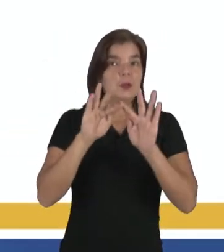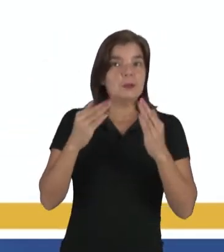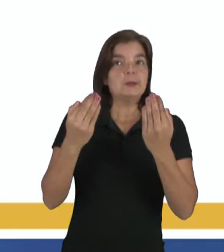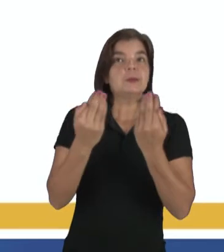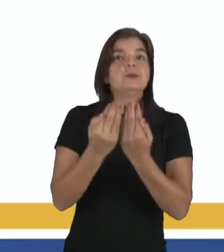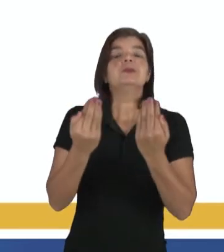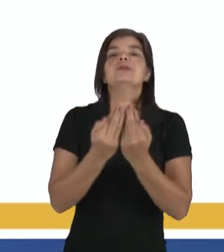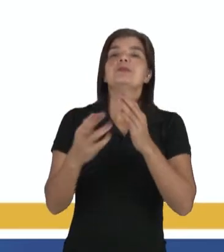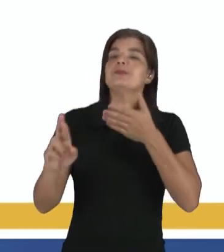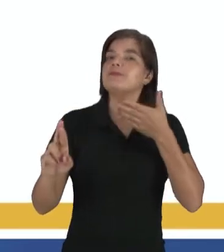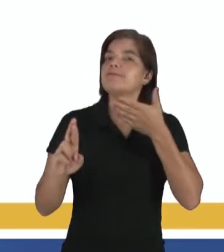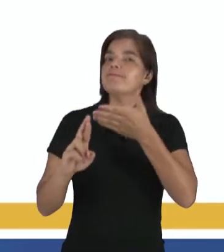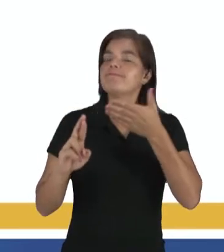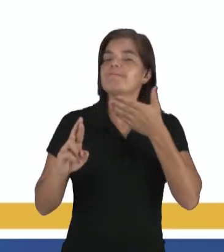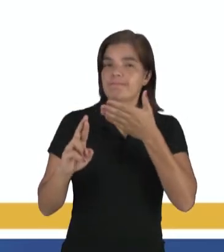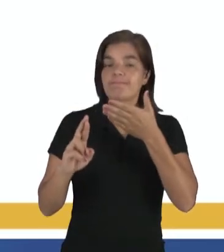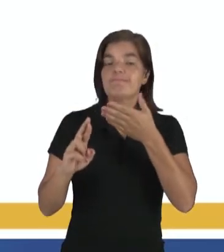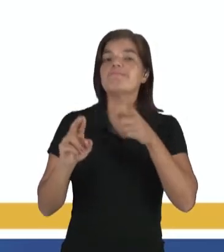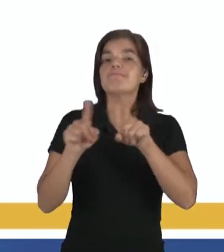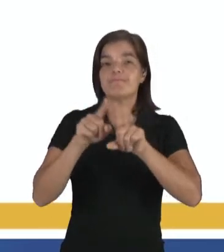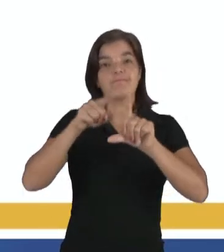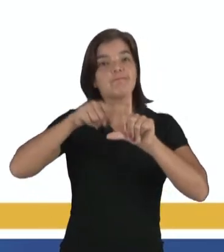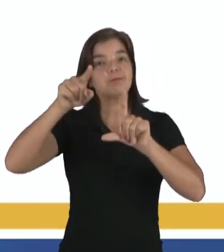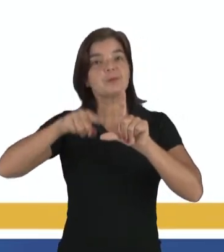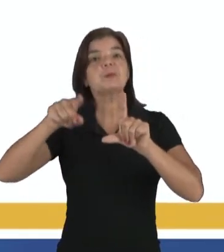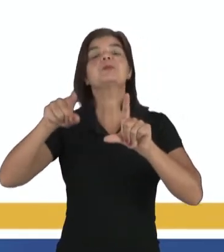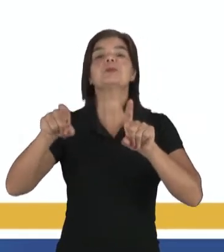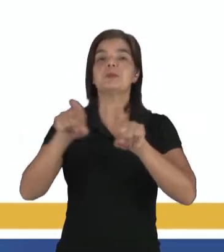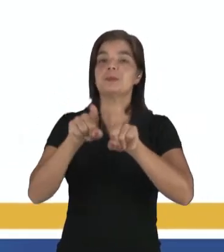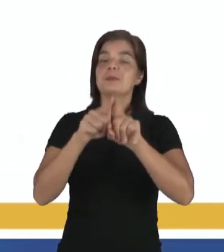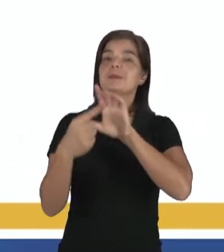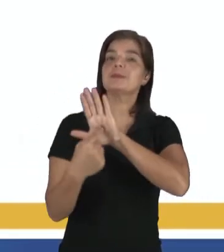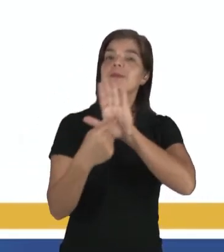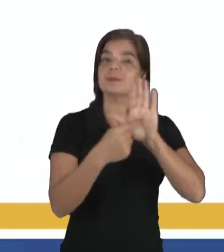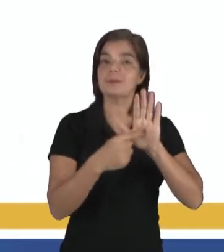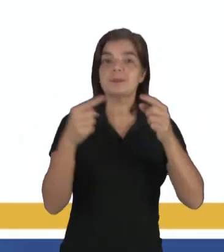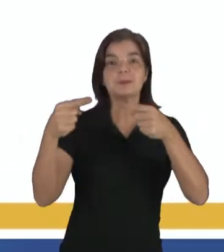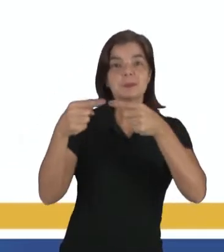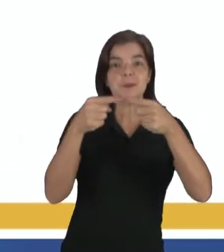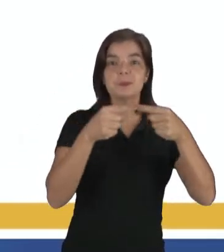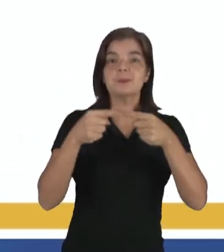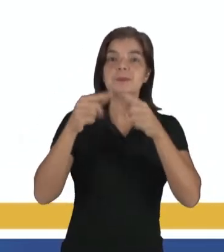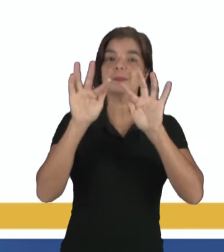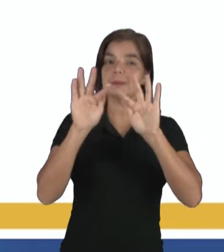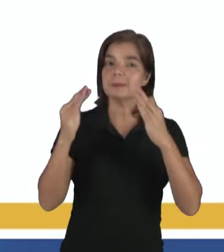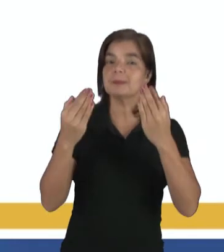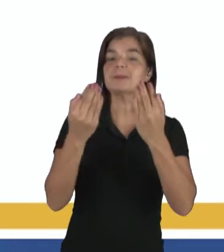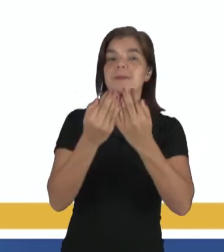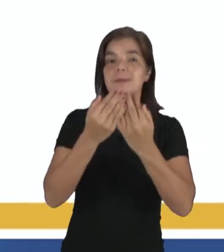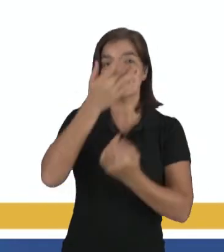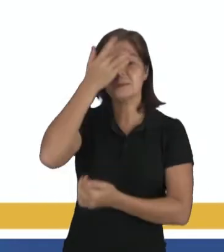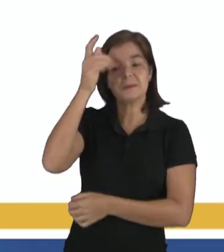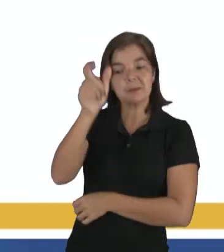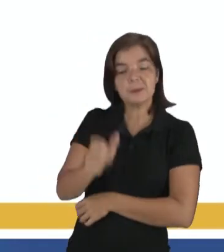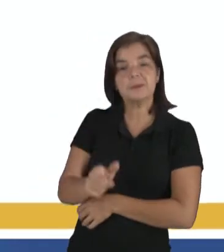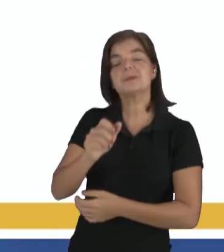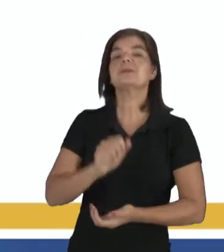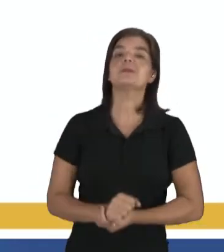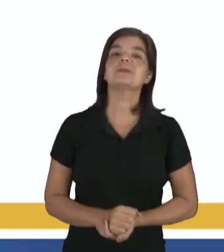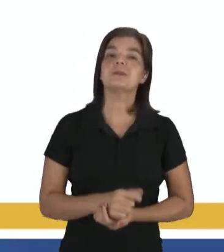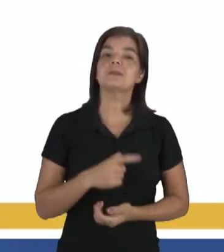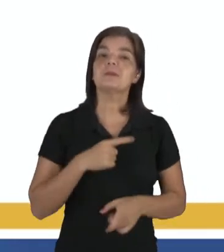trata-se de uma representação gráfica genealógica para mostrar as conexões familiares entre indivíduos